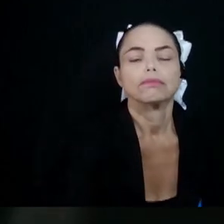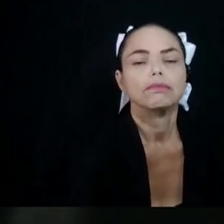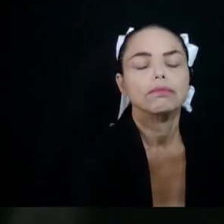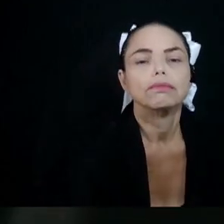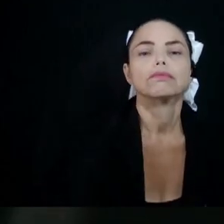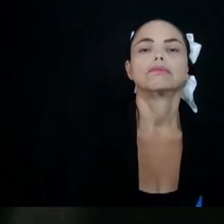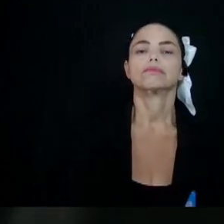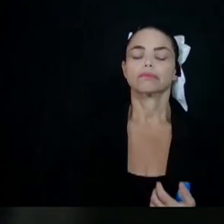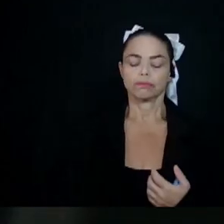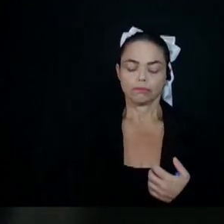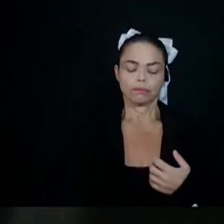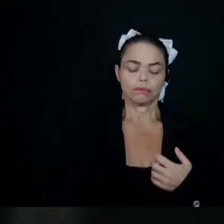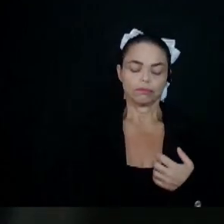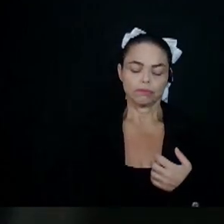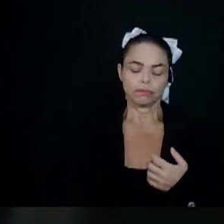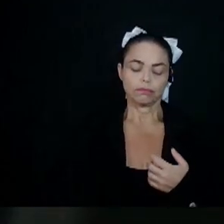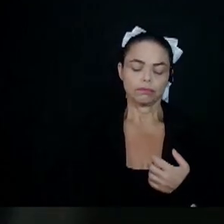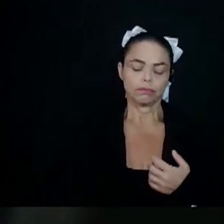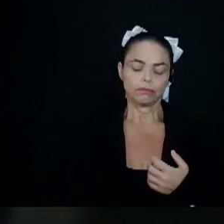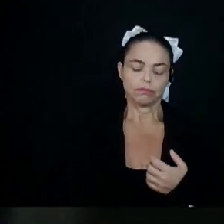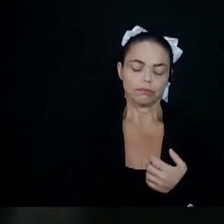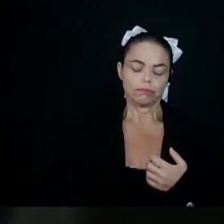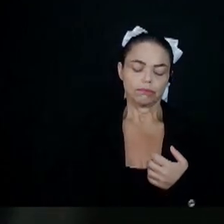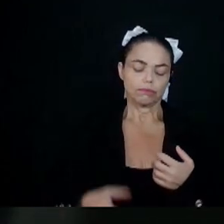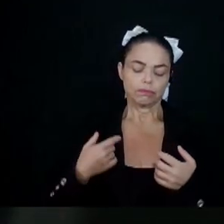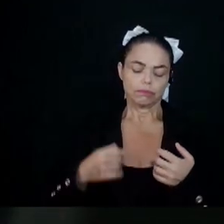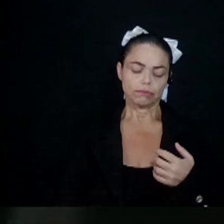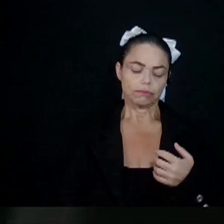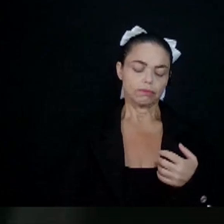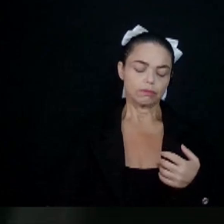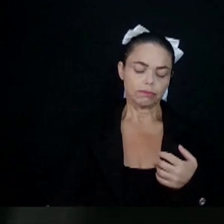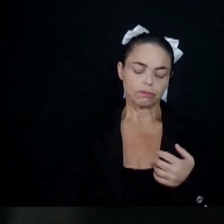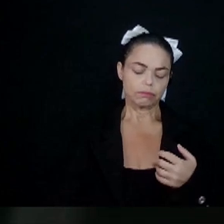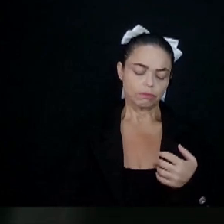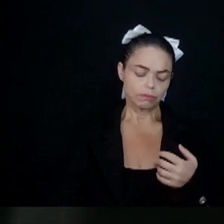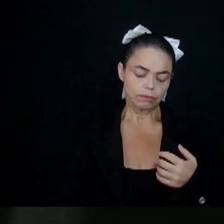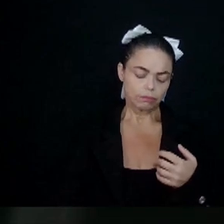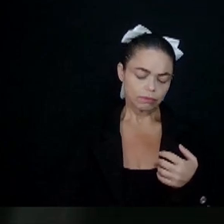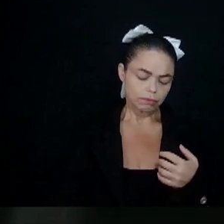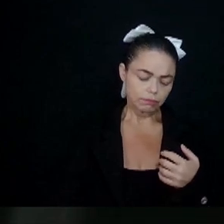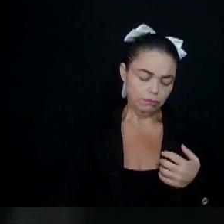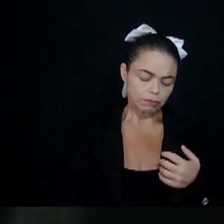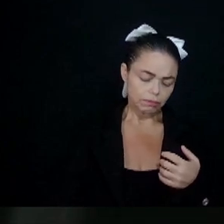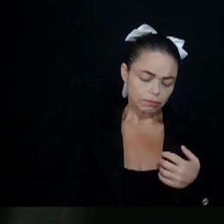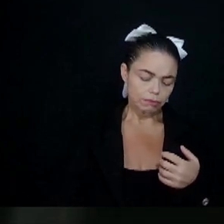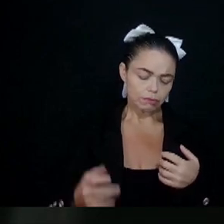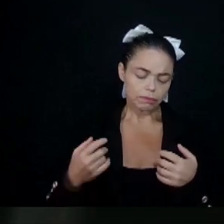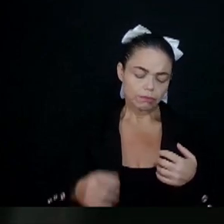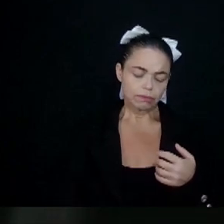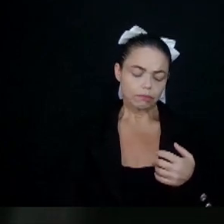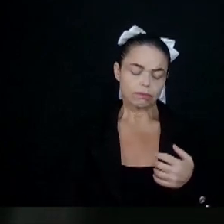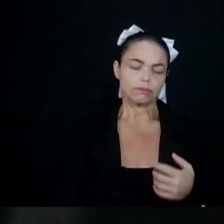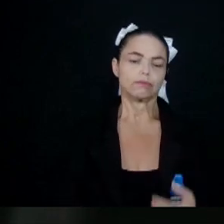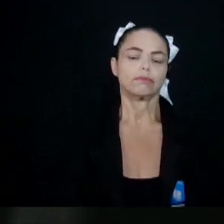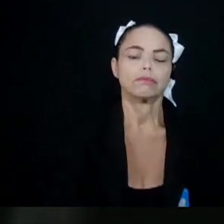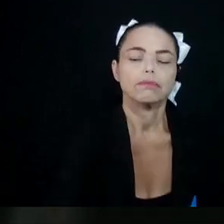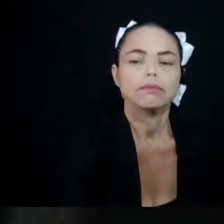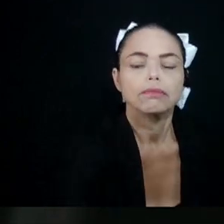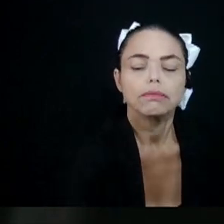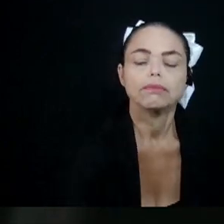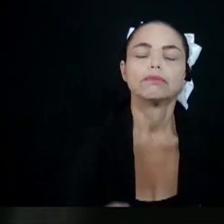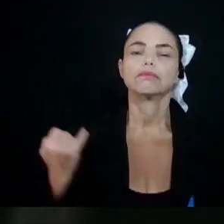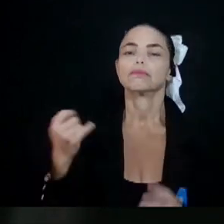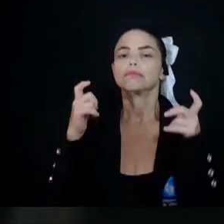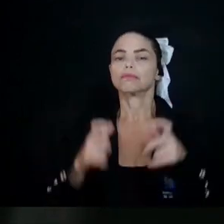momentos, e aí você tocando nesse ponto, até onde nós estamos indo, né? É interessante a gente falar